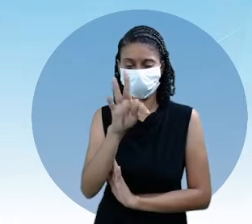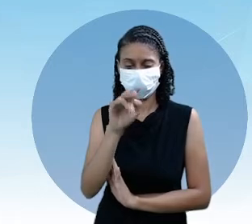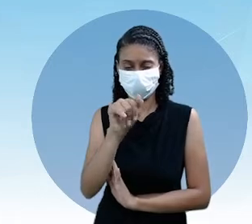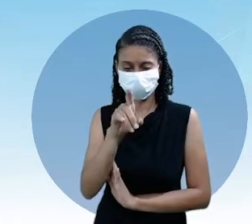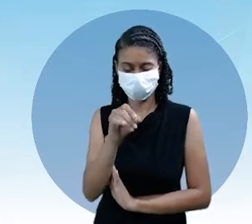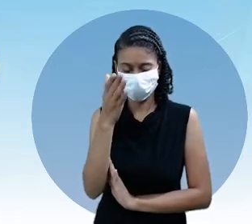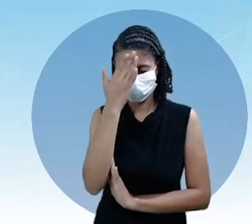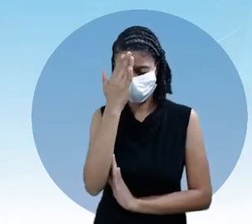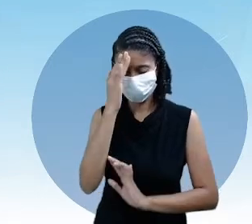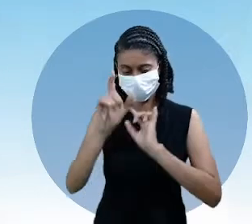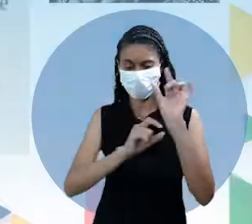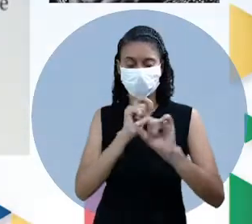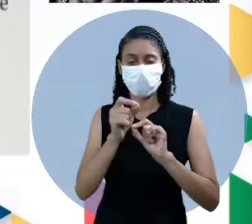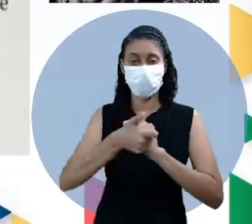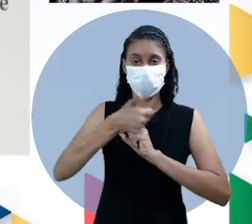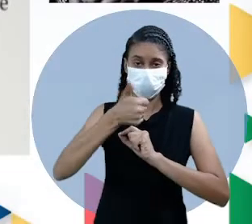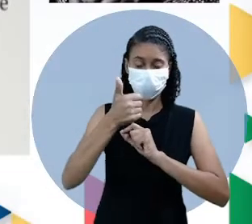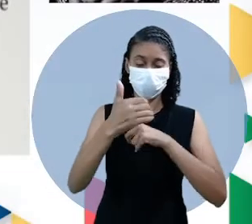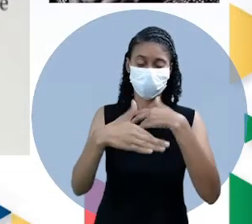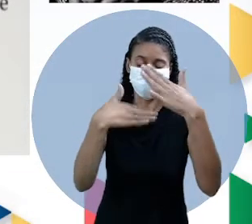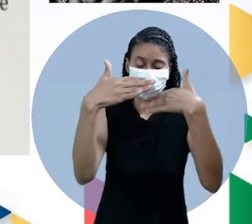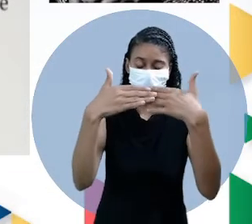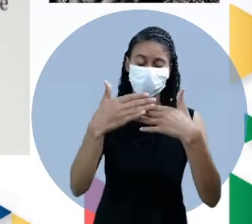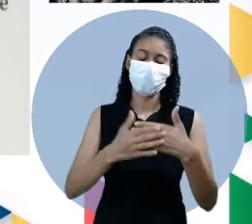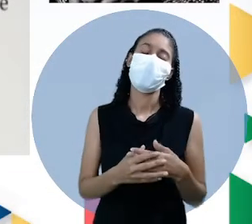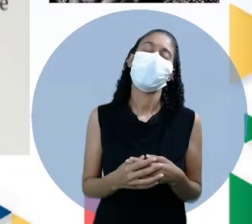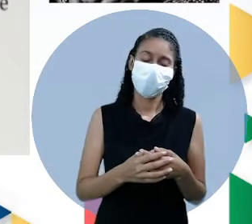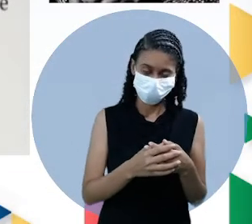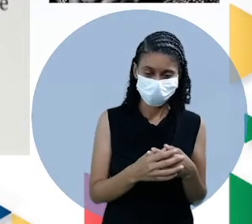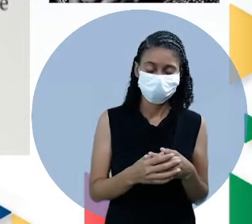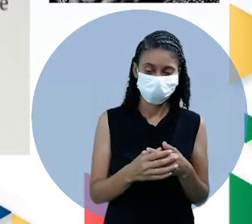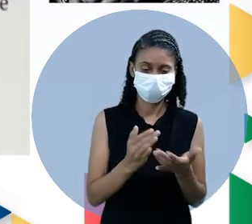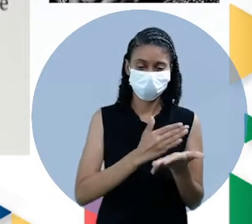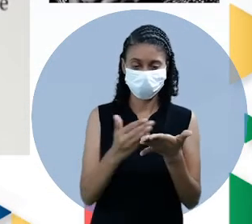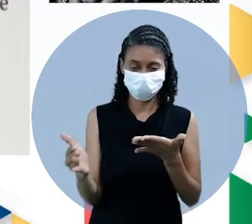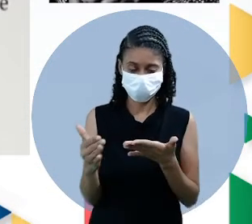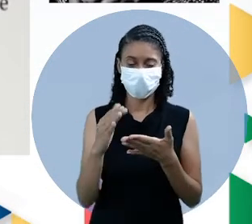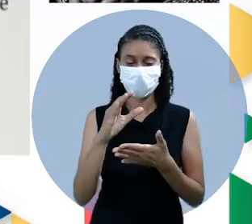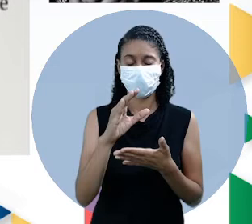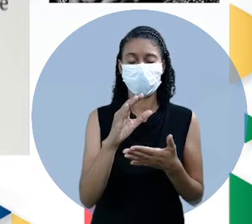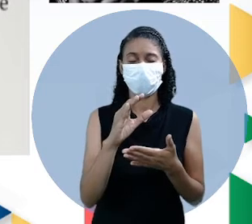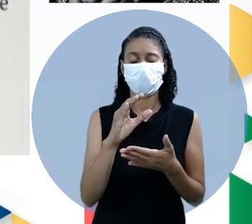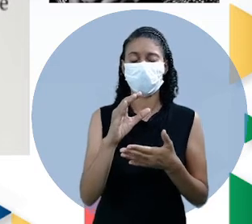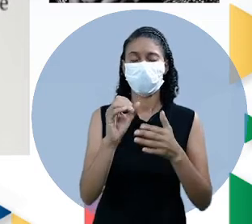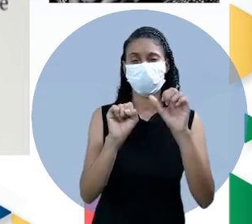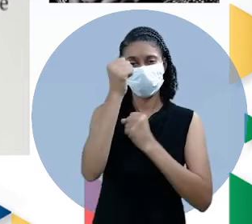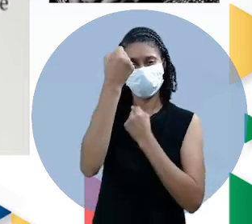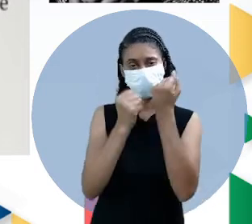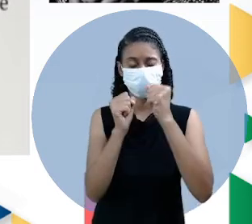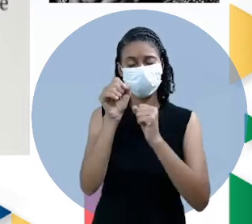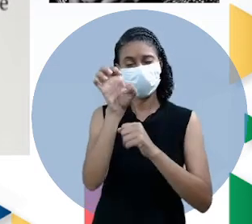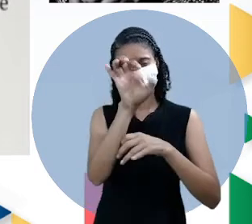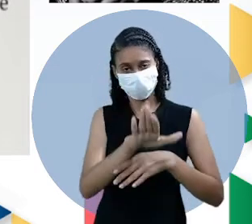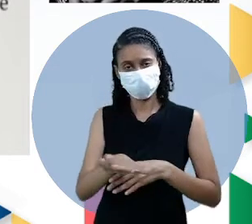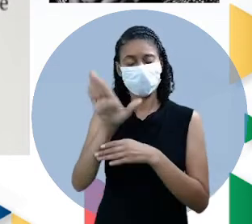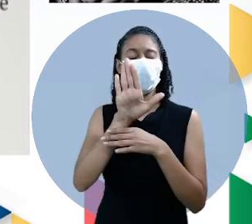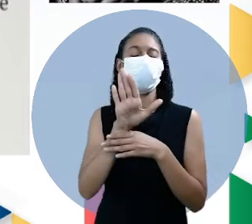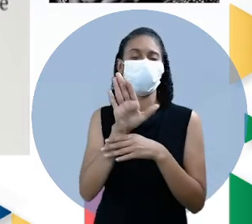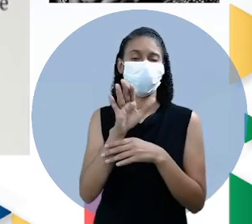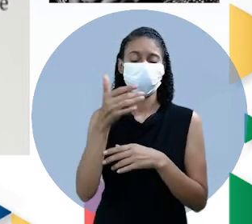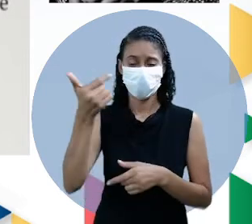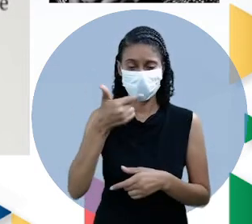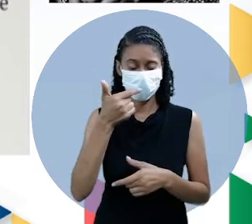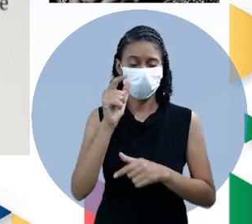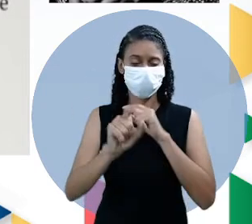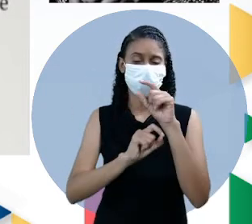seguinte forma. A primeira fase do desenvolvimento capitalista, que se inicia com a Revolução Industrial na Europa. A segunda fase, né, que vai